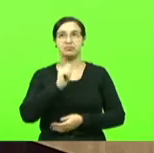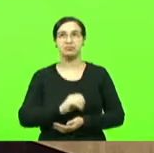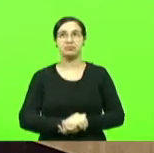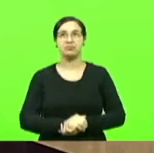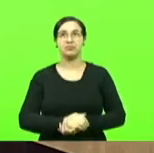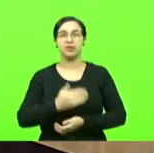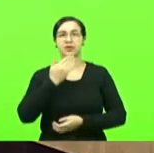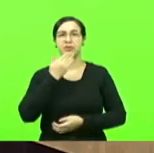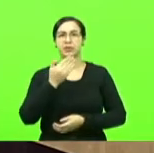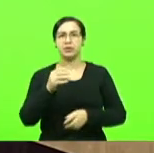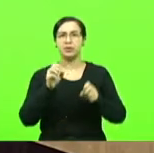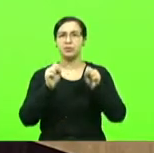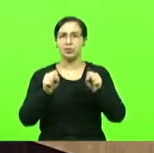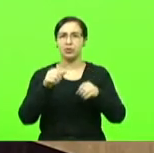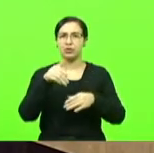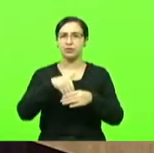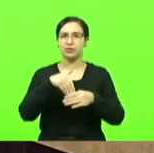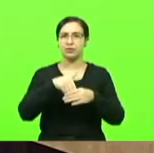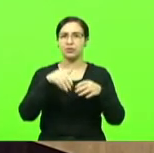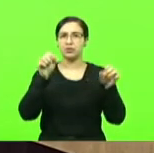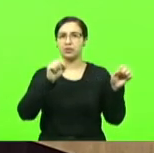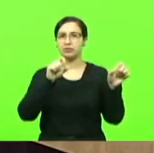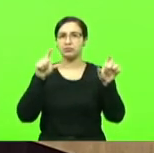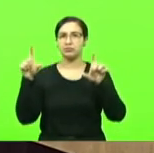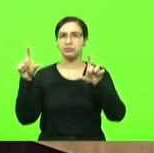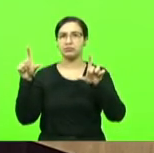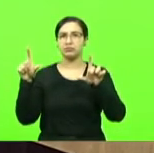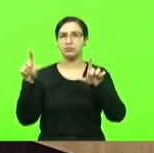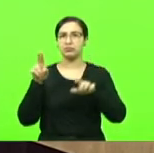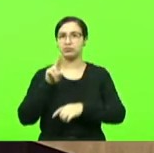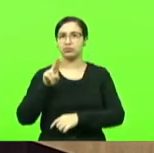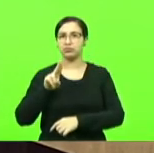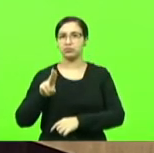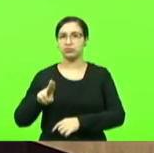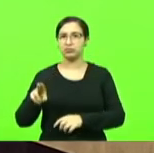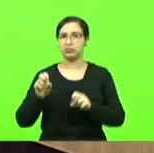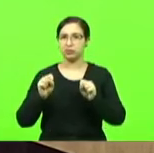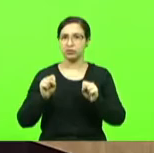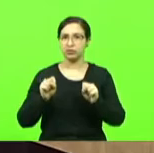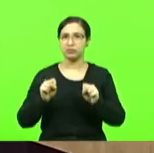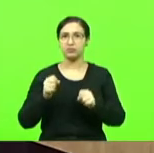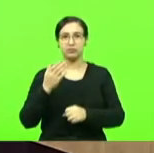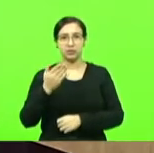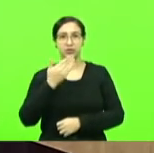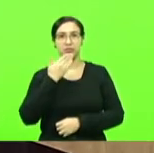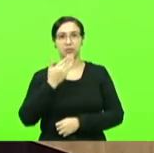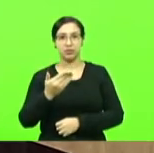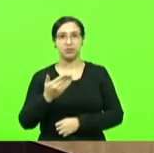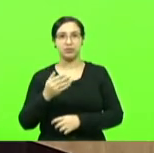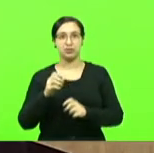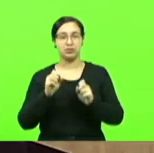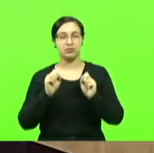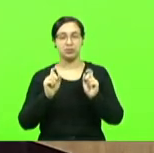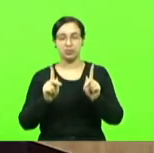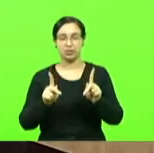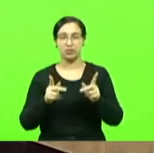pedir, é possível fazer essa votação em painel nominal? Se Vossa Excelência requerer, eu vou atender com muita